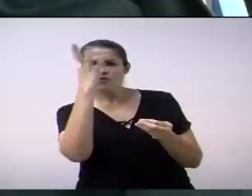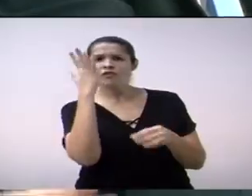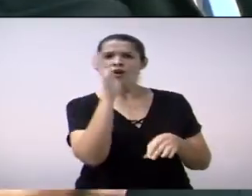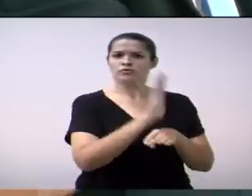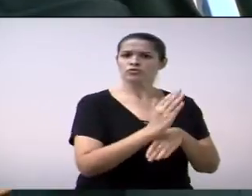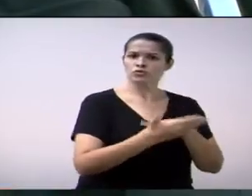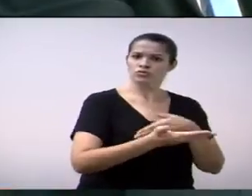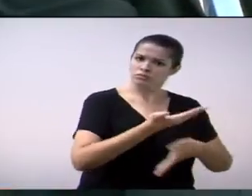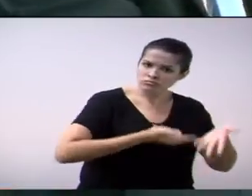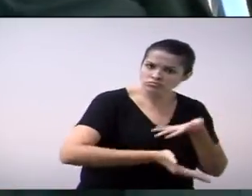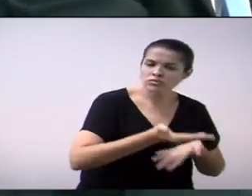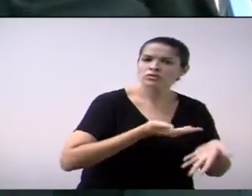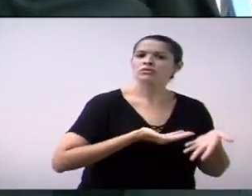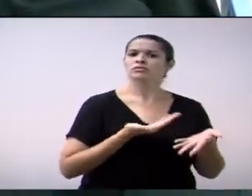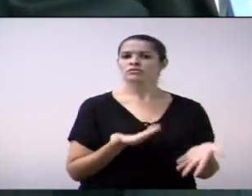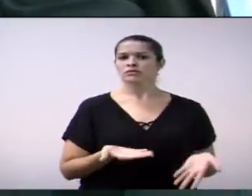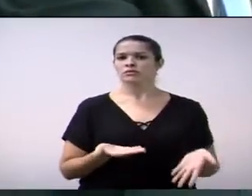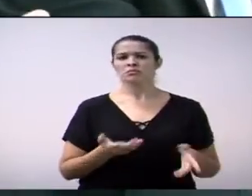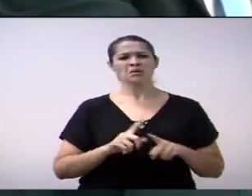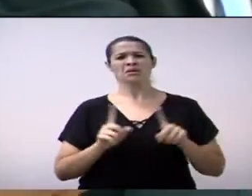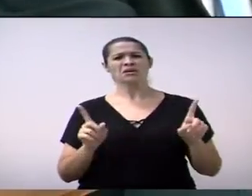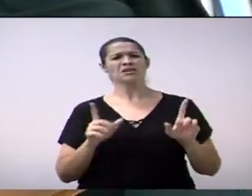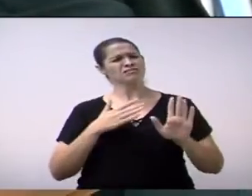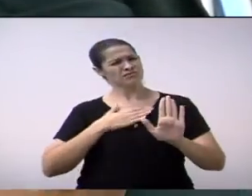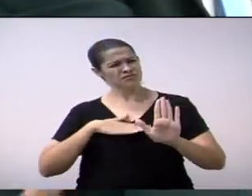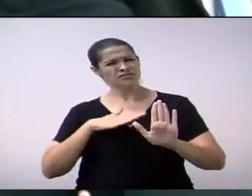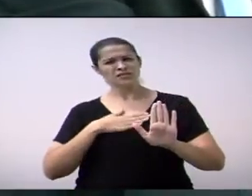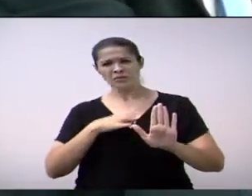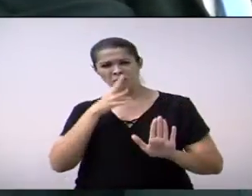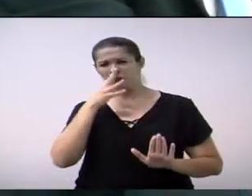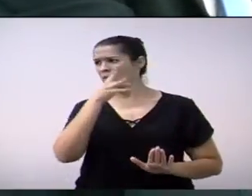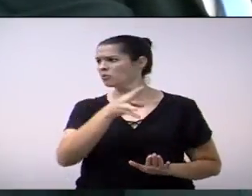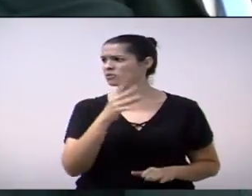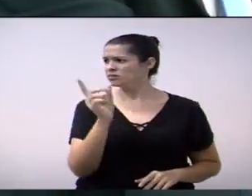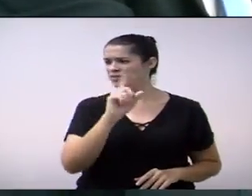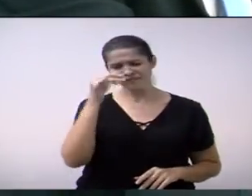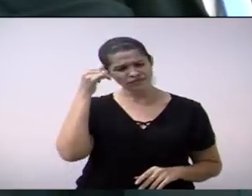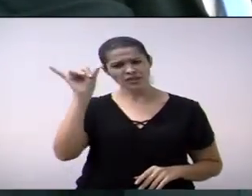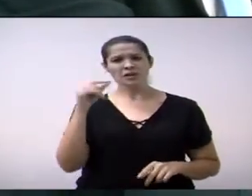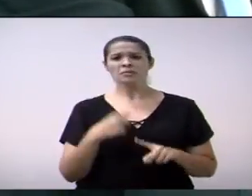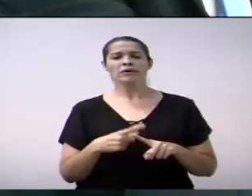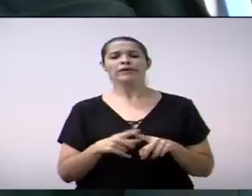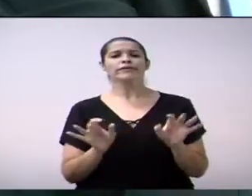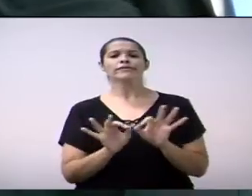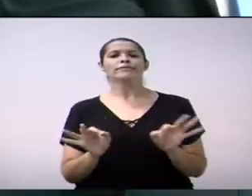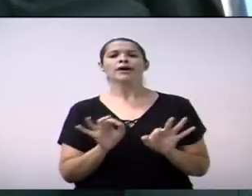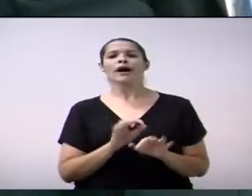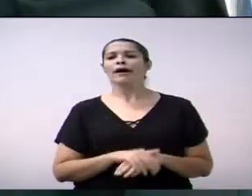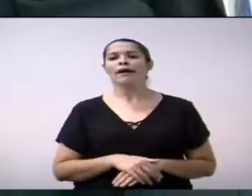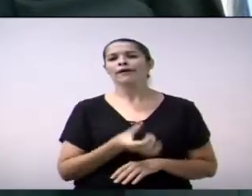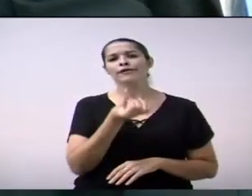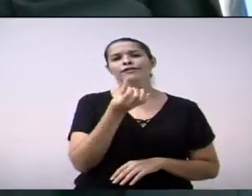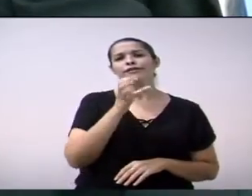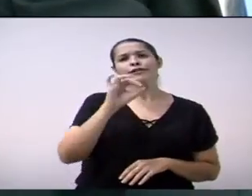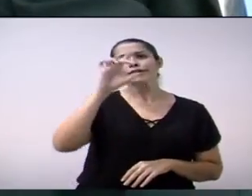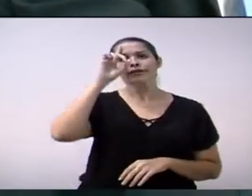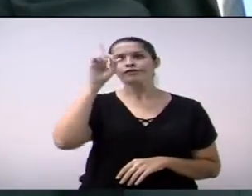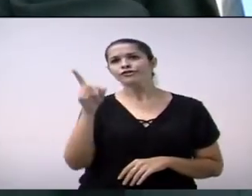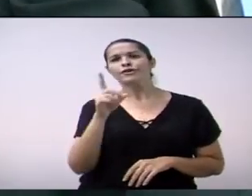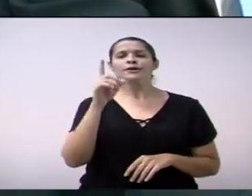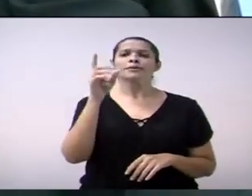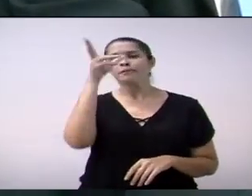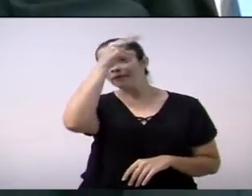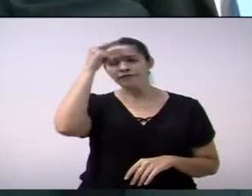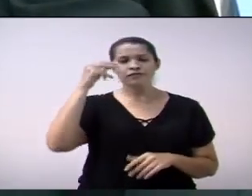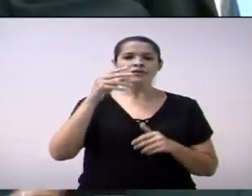vamos fazer os apontamentos necessários, mas com tranquilidade. Não dá para simplesmente falar que com 60 dias está tudo errado, e eu